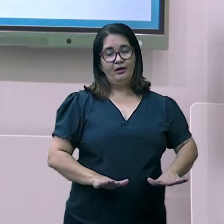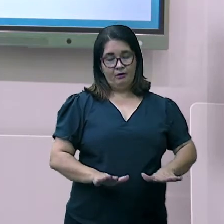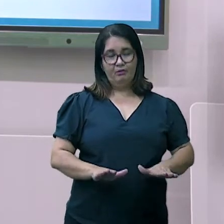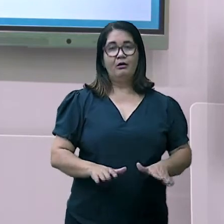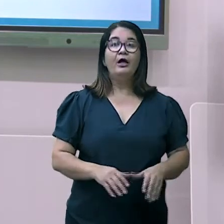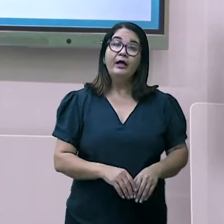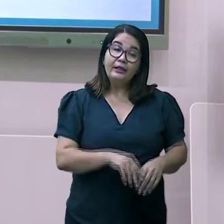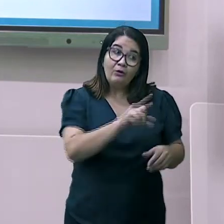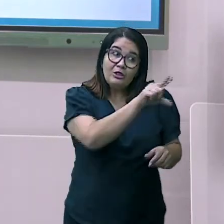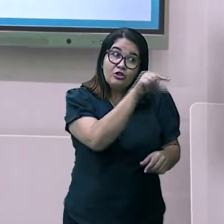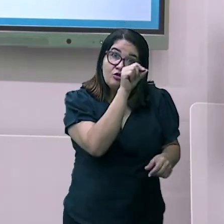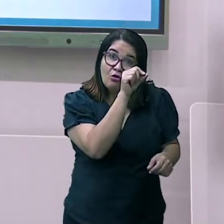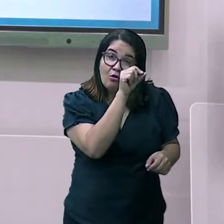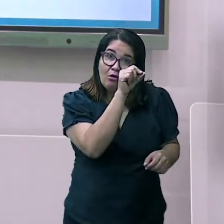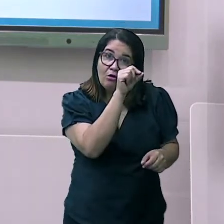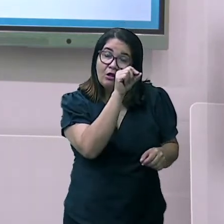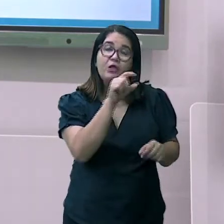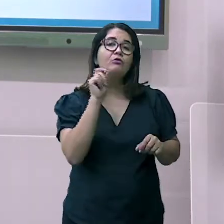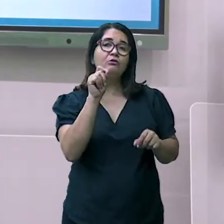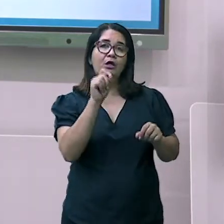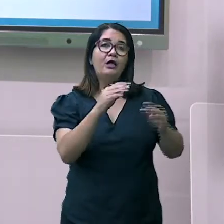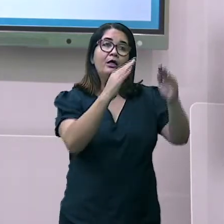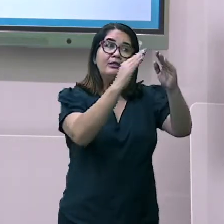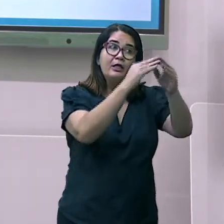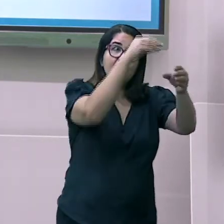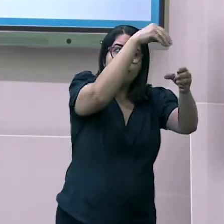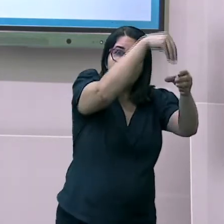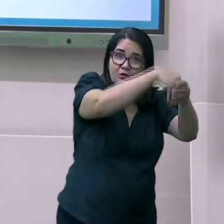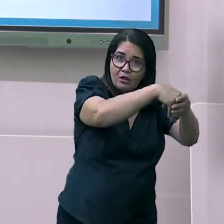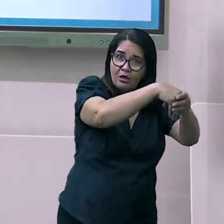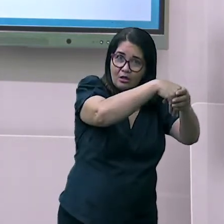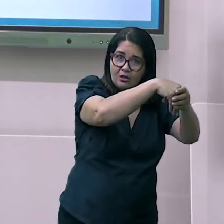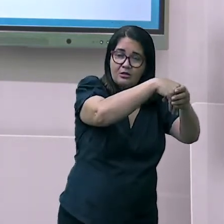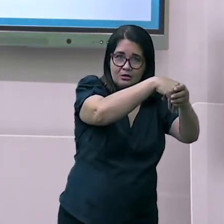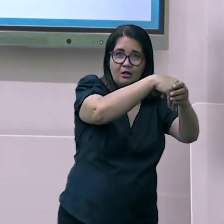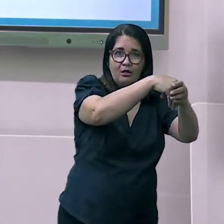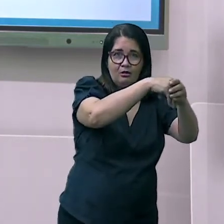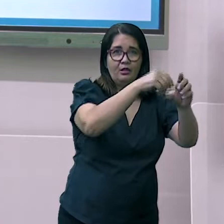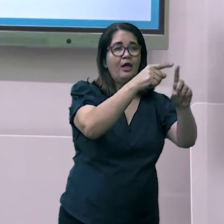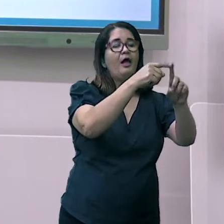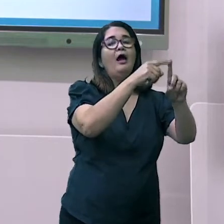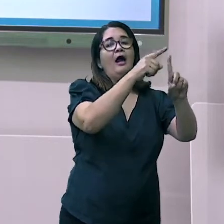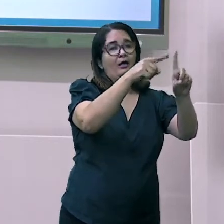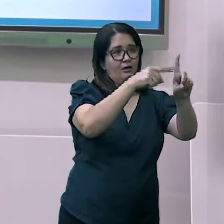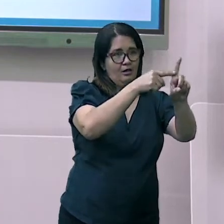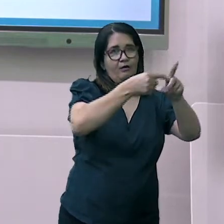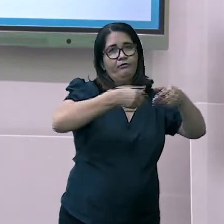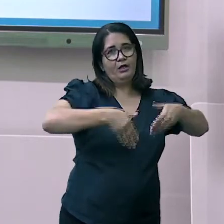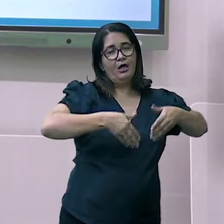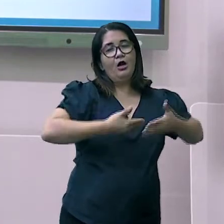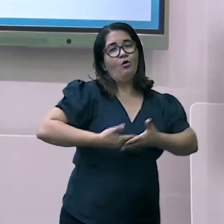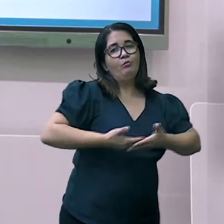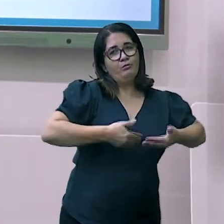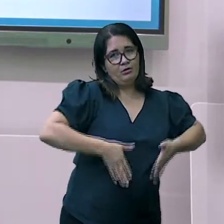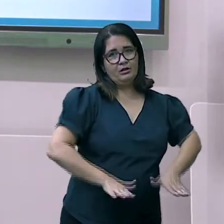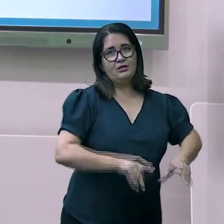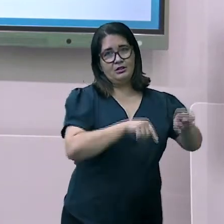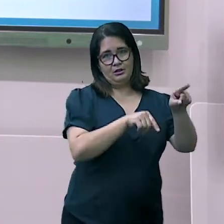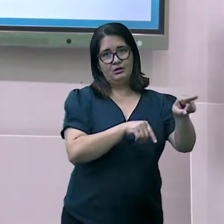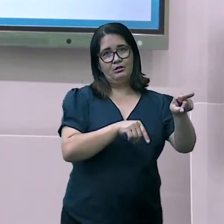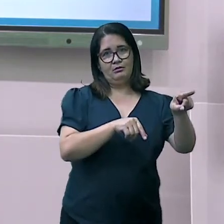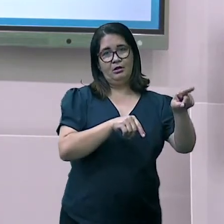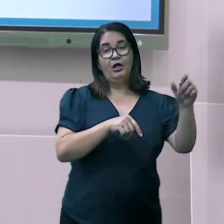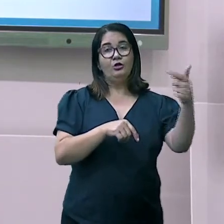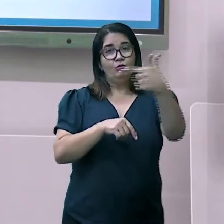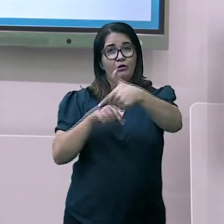feitos por parteiras ou doulas, esses partos são acompanhados por um profissional da área, né,